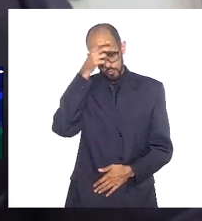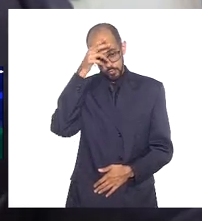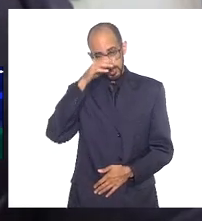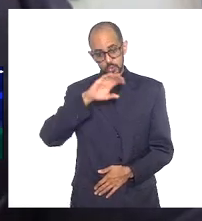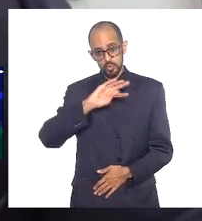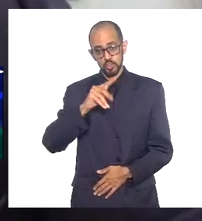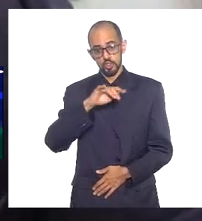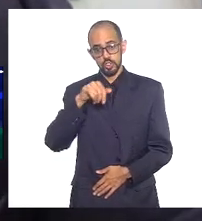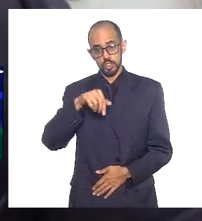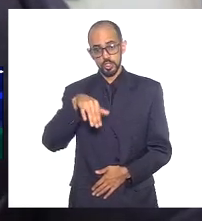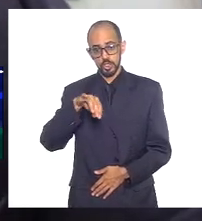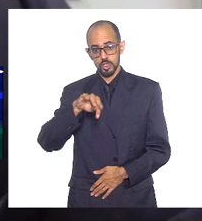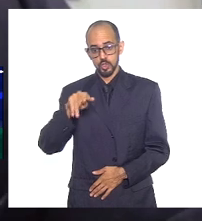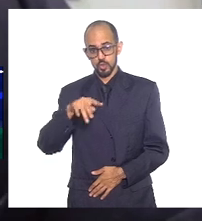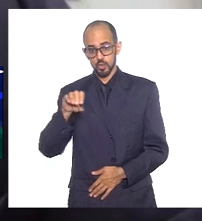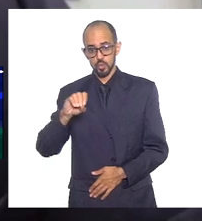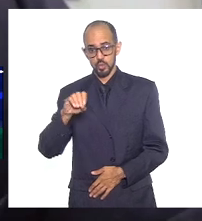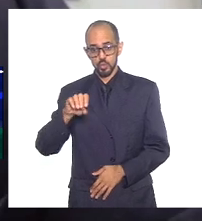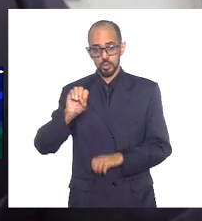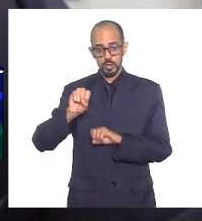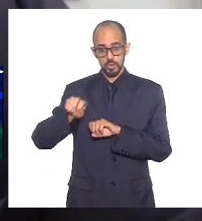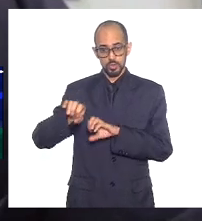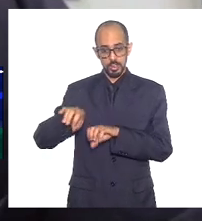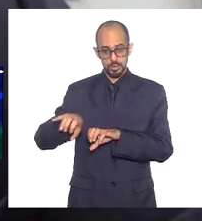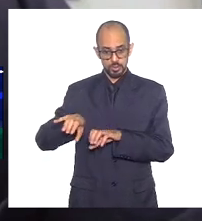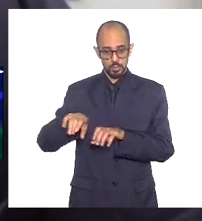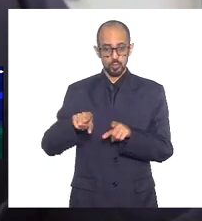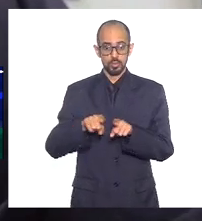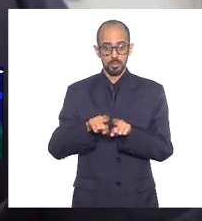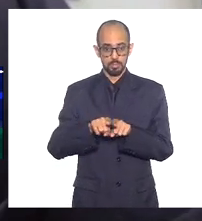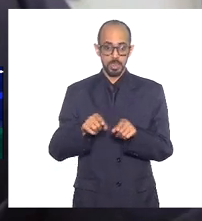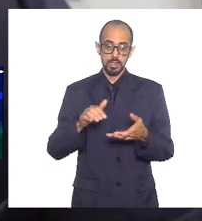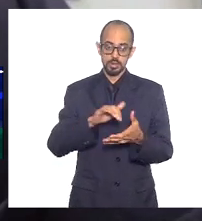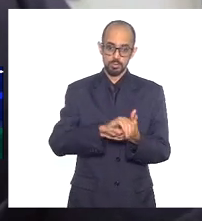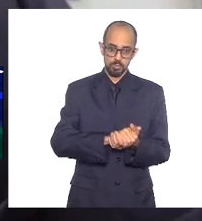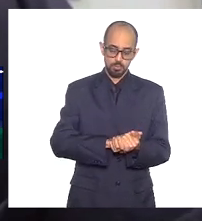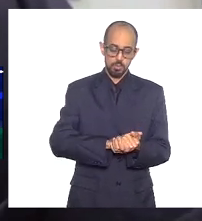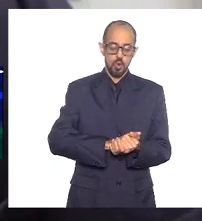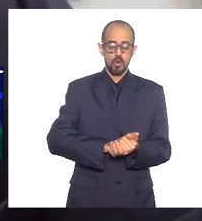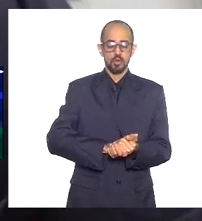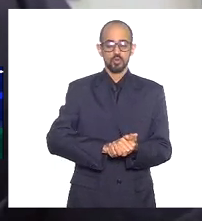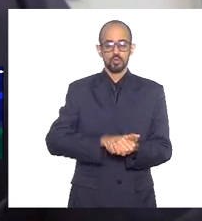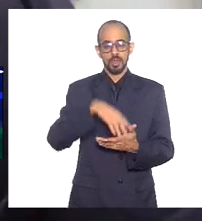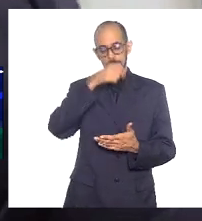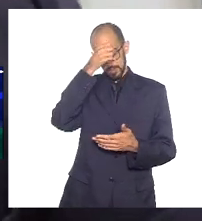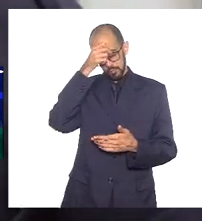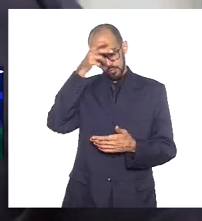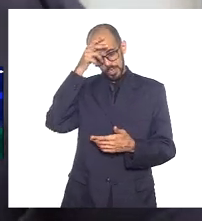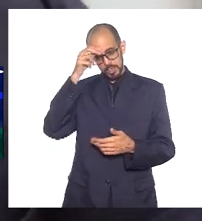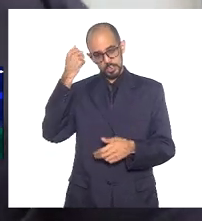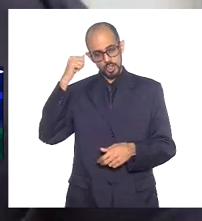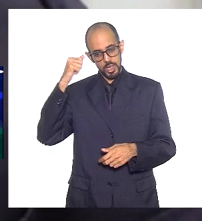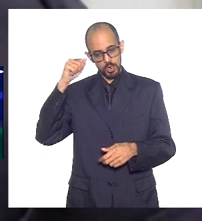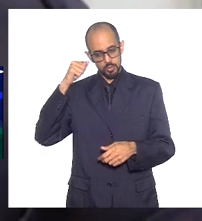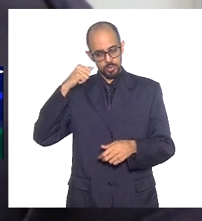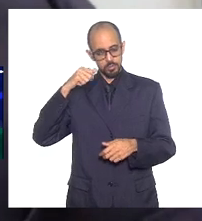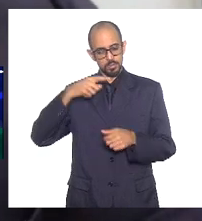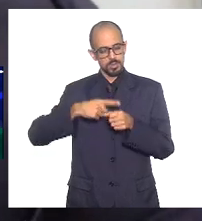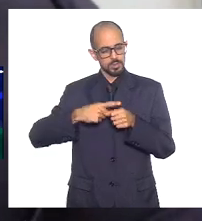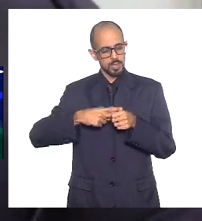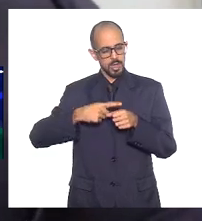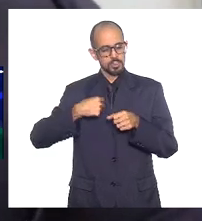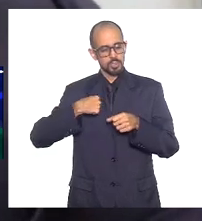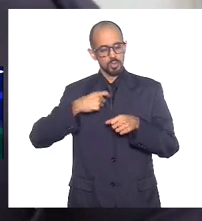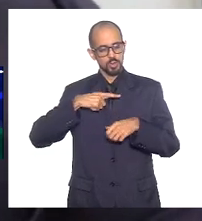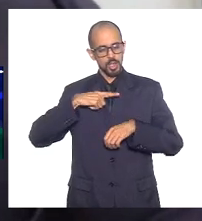da Educação esposo da atual prefeita de Araruama cidade que eu tenho muito carinho que gosto muito de